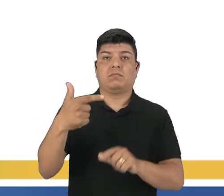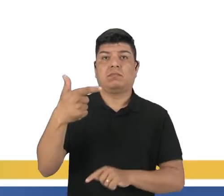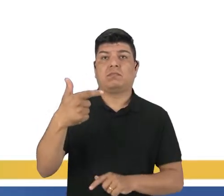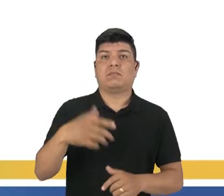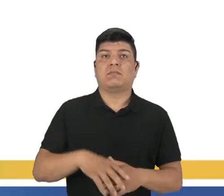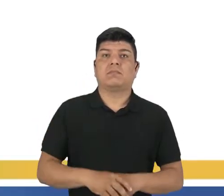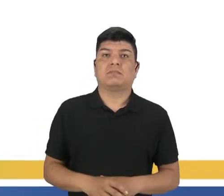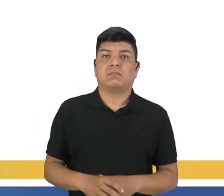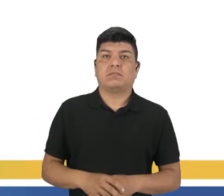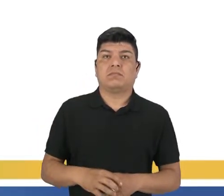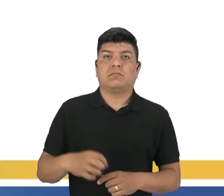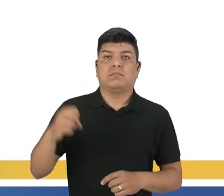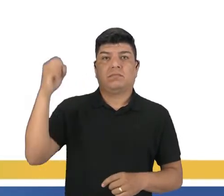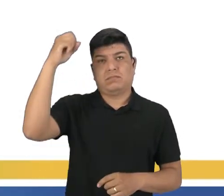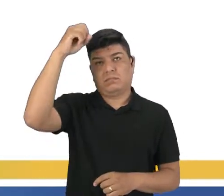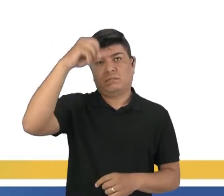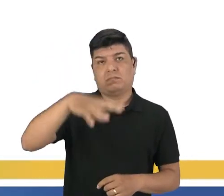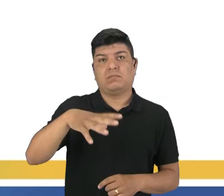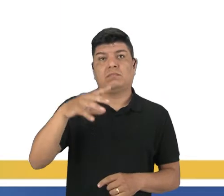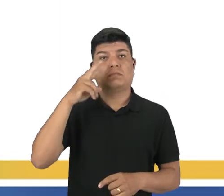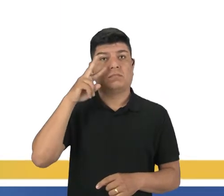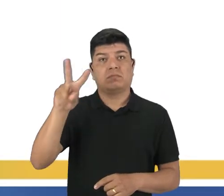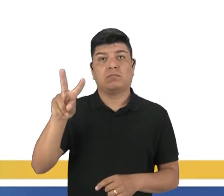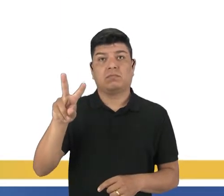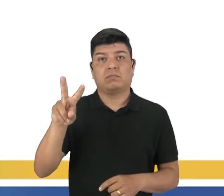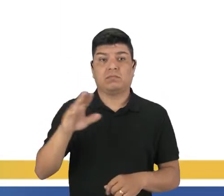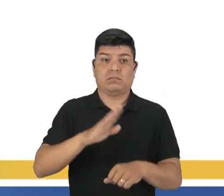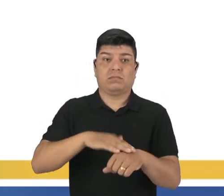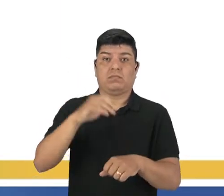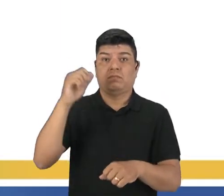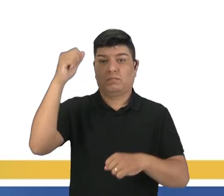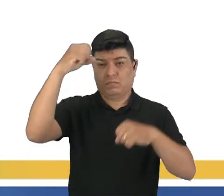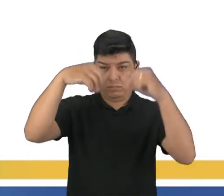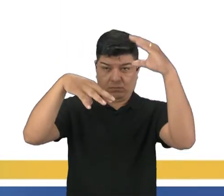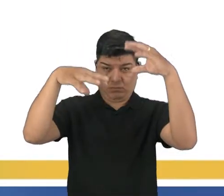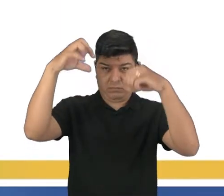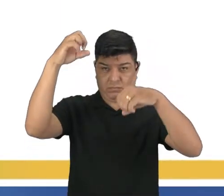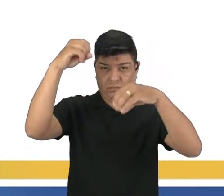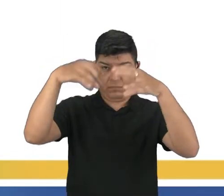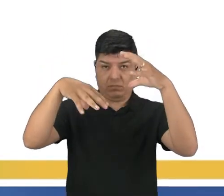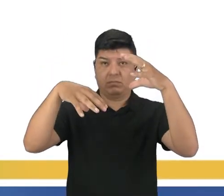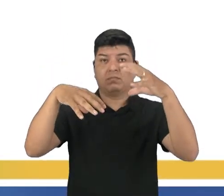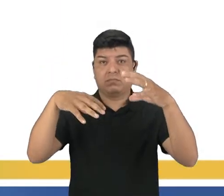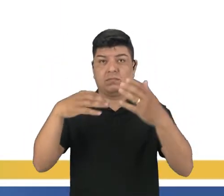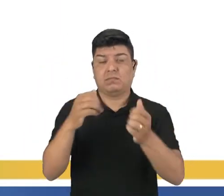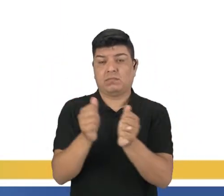a iluminação dos ambientes criado pela cenografia. Você vê um efeito maior de luzes,